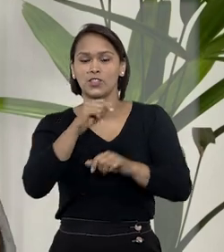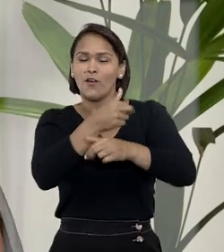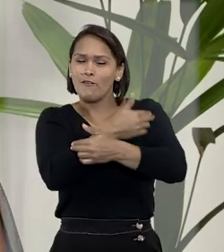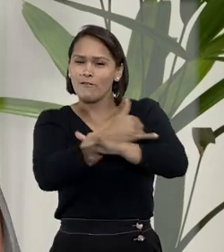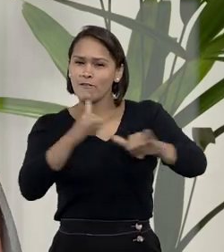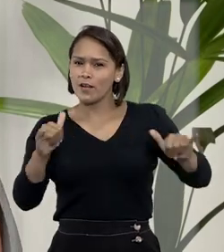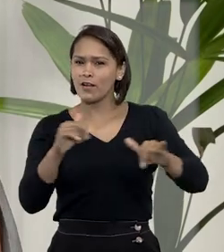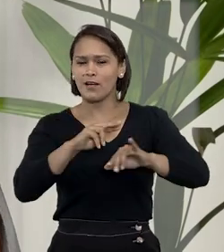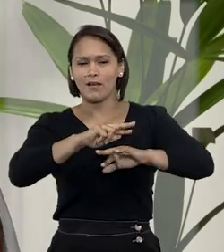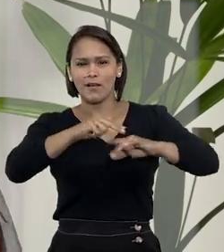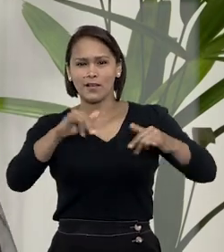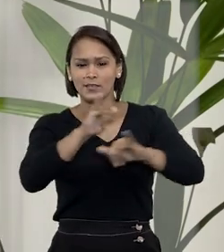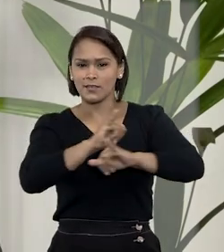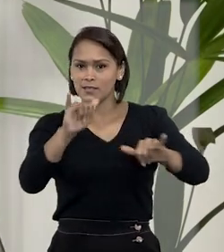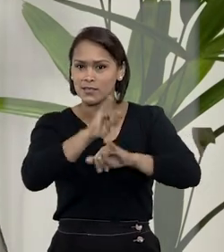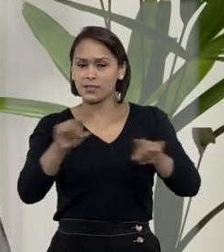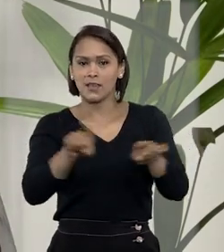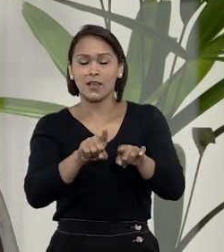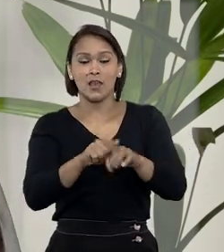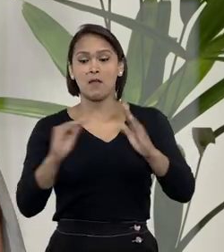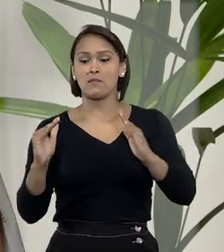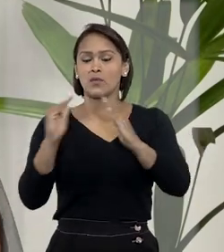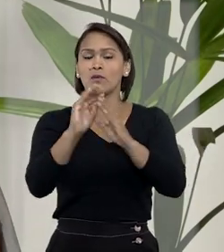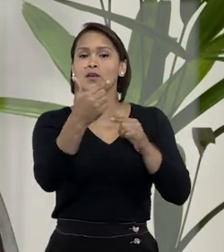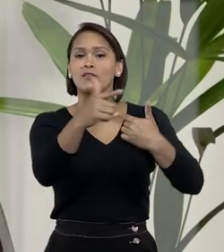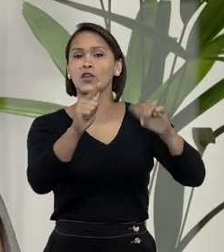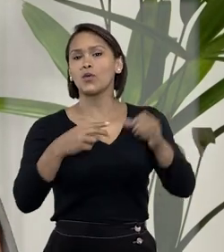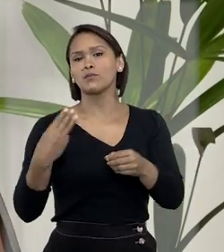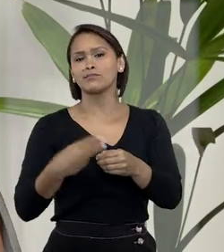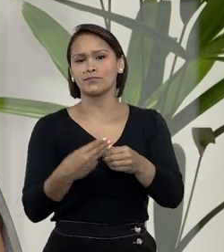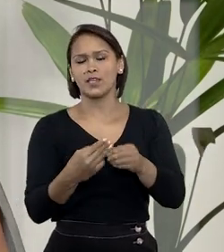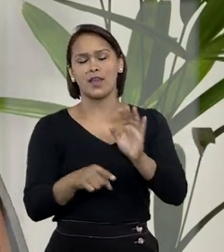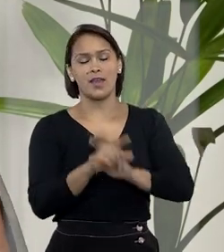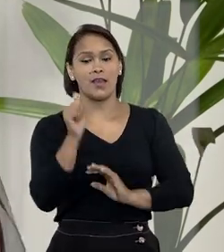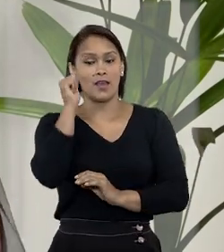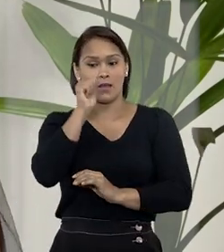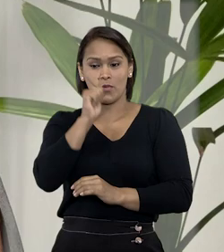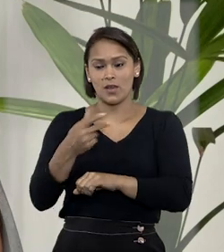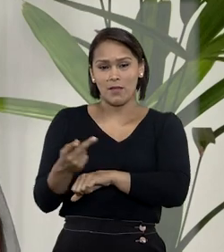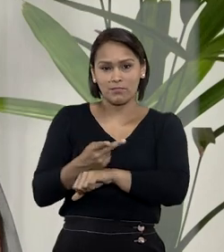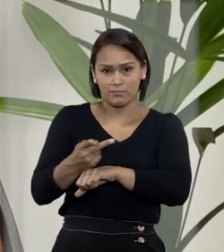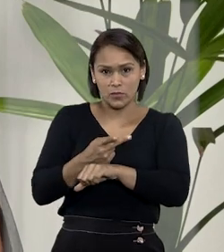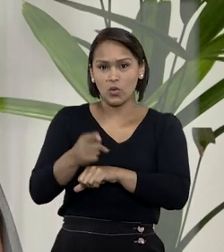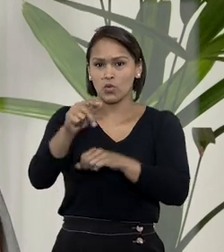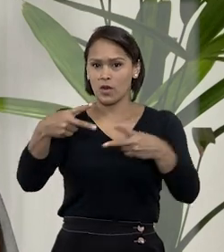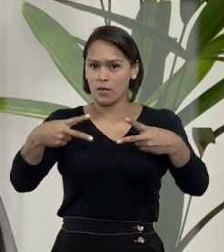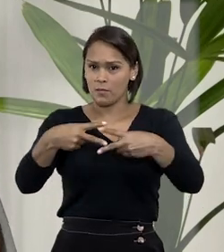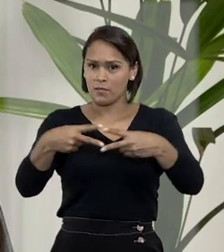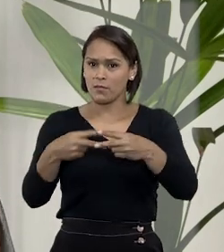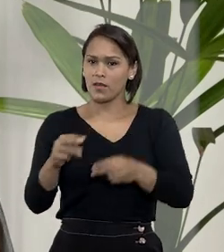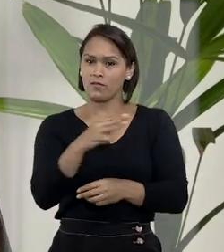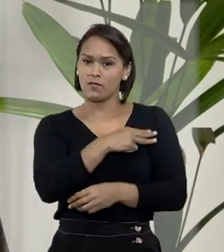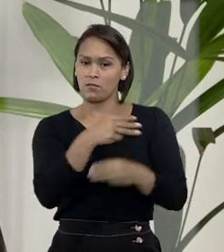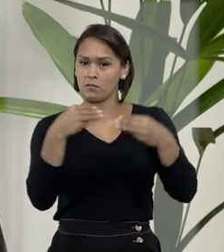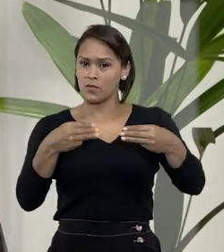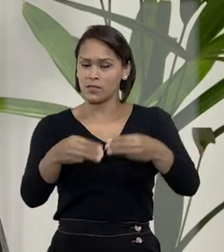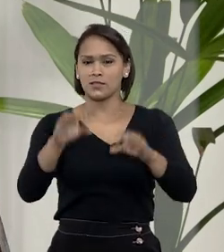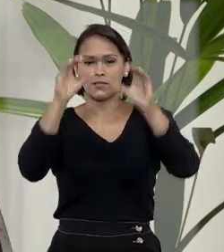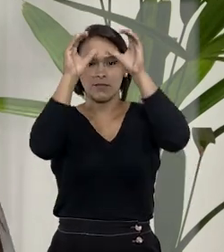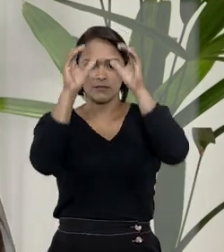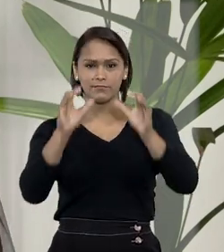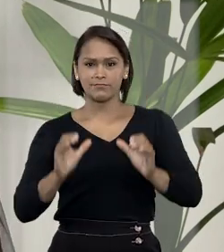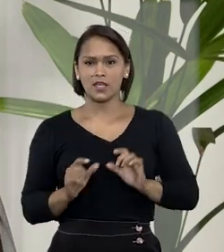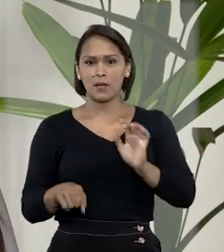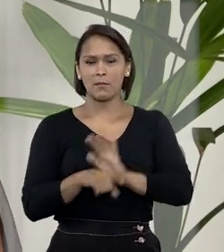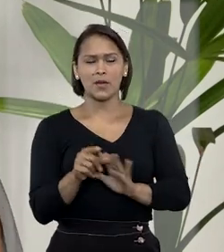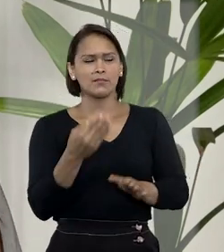constavam várias informações incorretas e que até morava em outro município a mulher Procurou a Dataprev e o ministério da